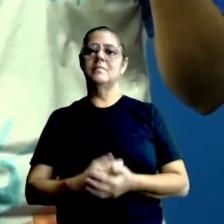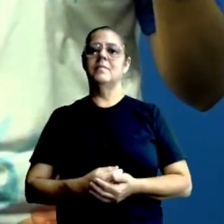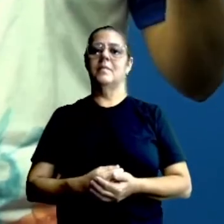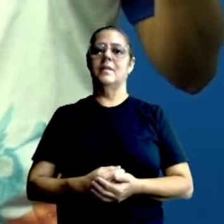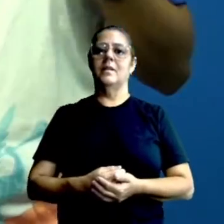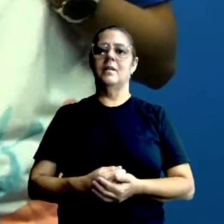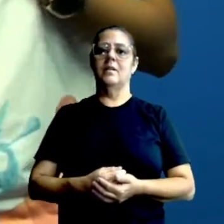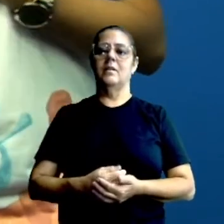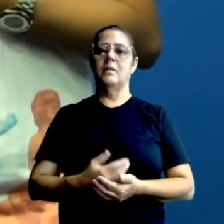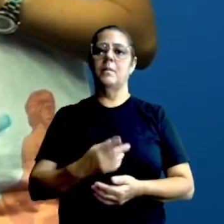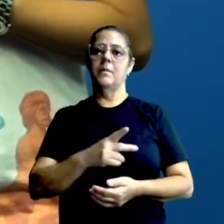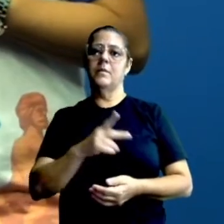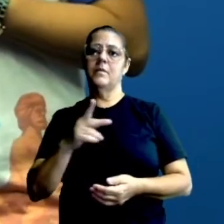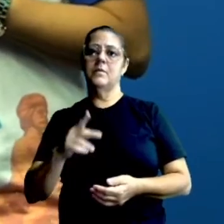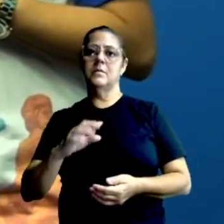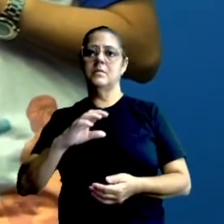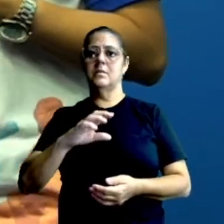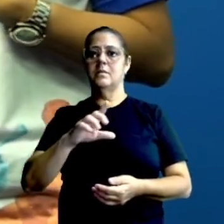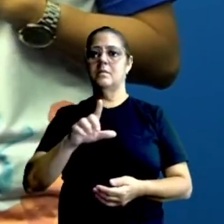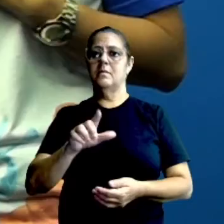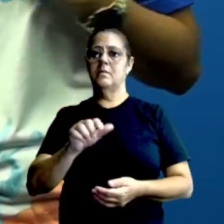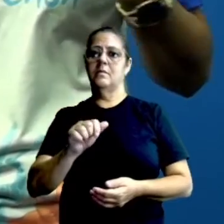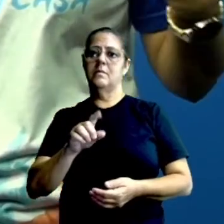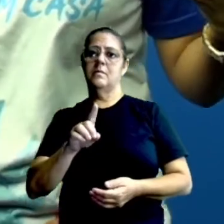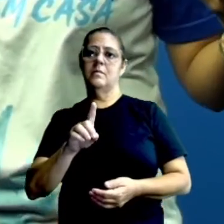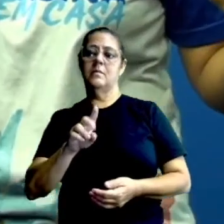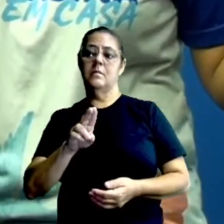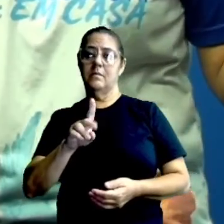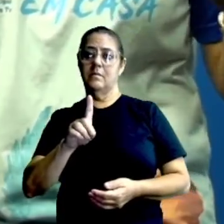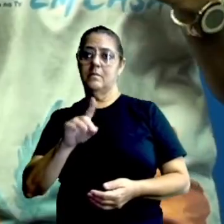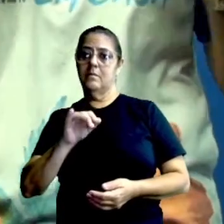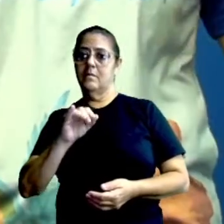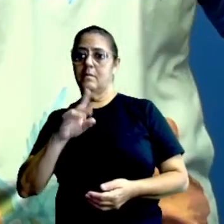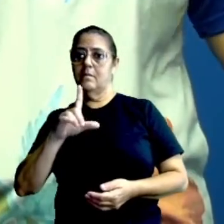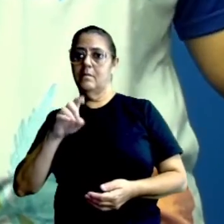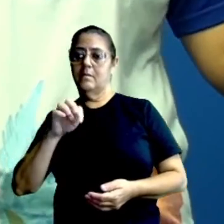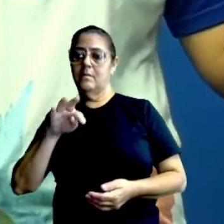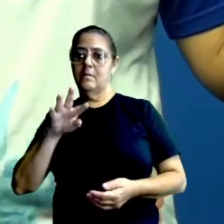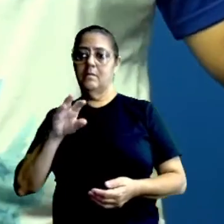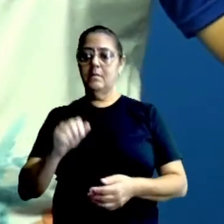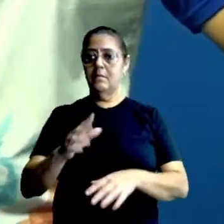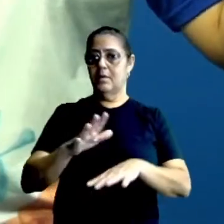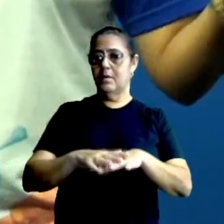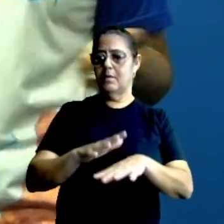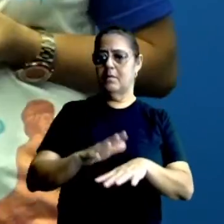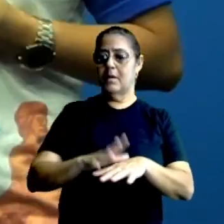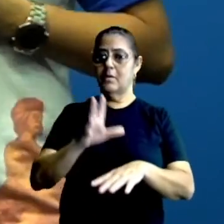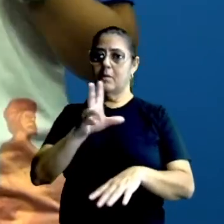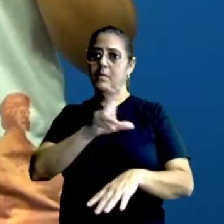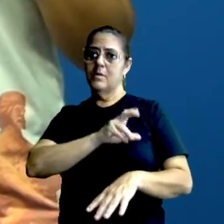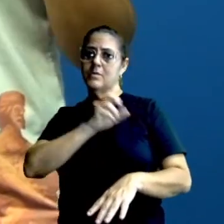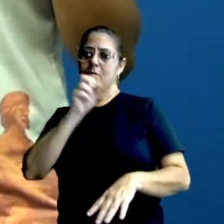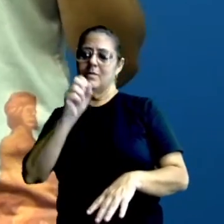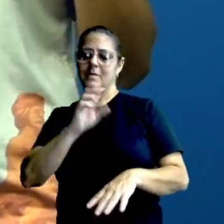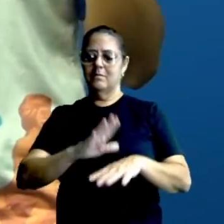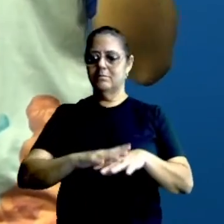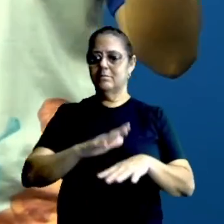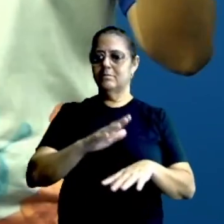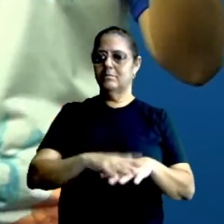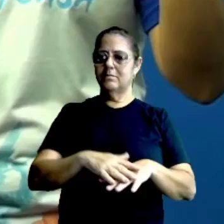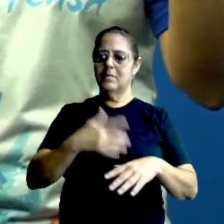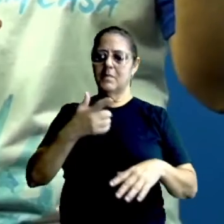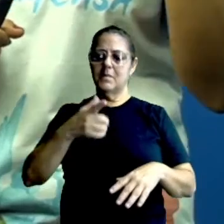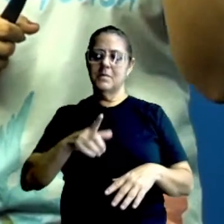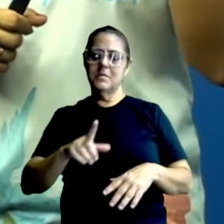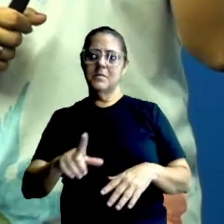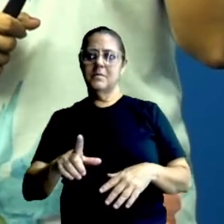vocês, tá bom? Sou a professora Claudilene Melo, professora de matemática, apaixonada pelo que faz, tá? E estamos agora aqui em